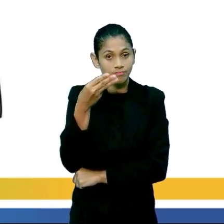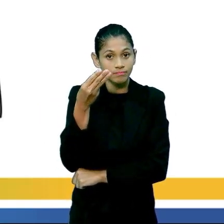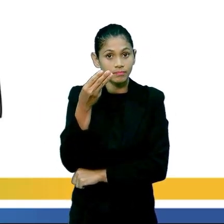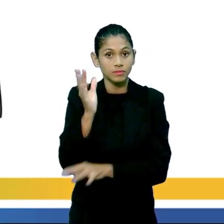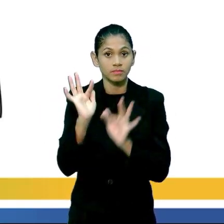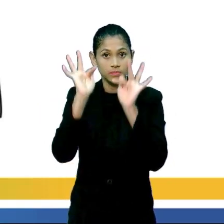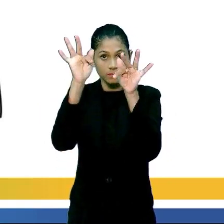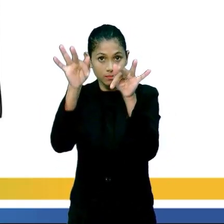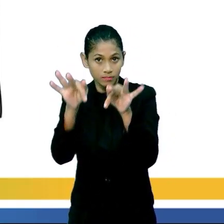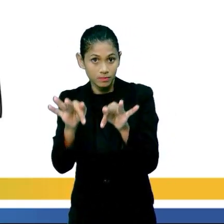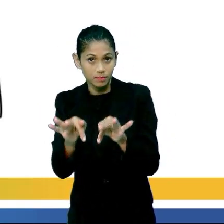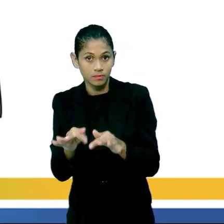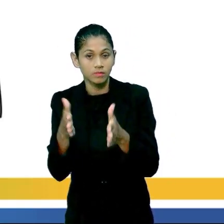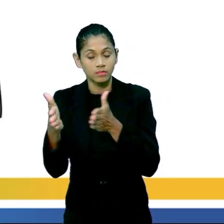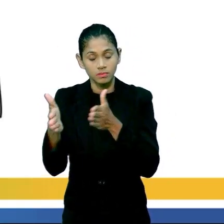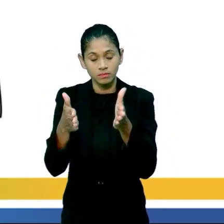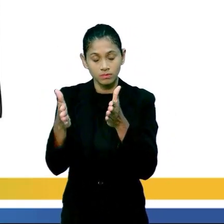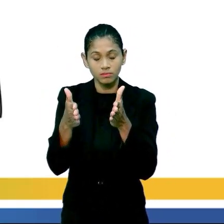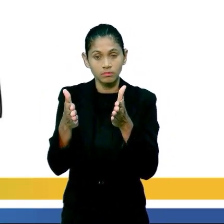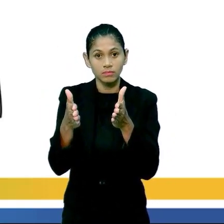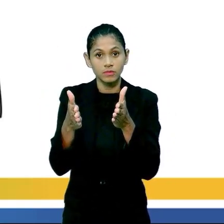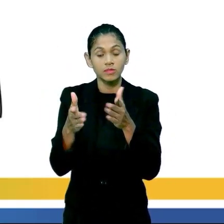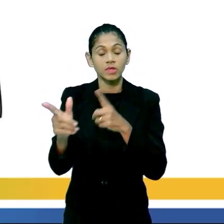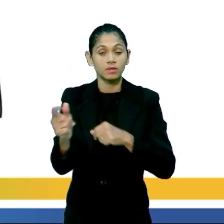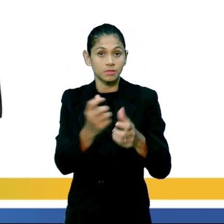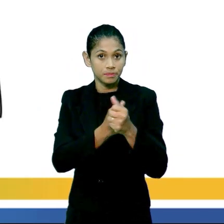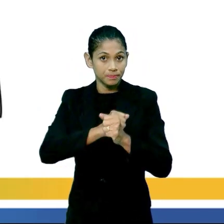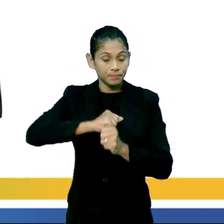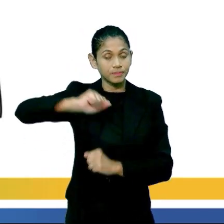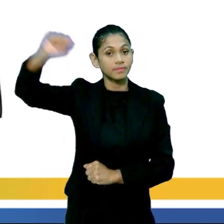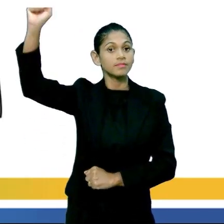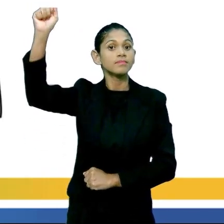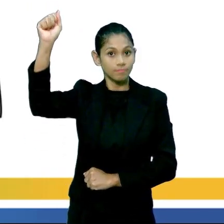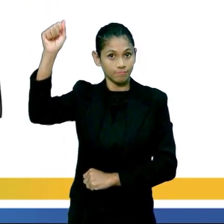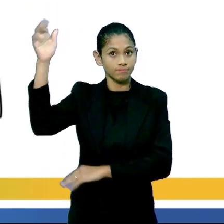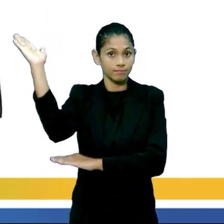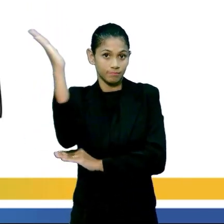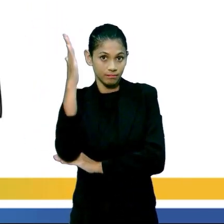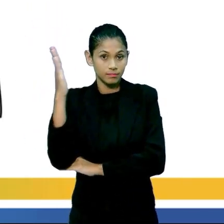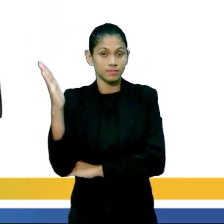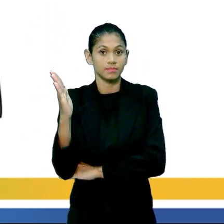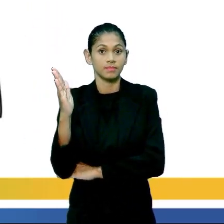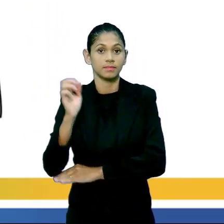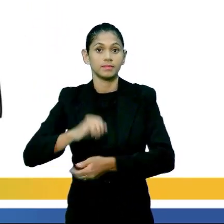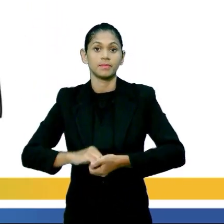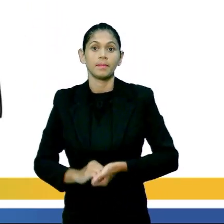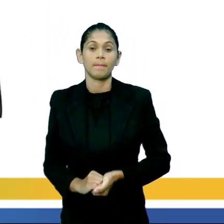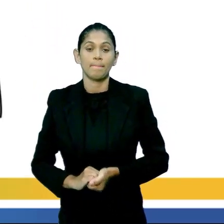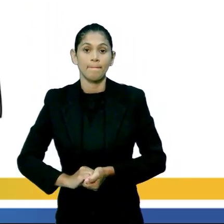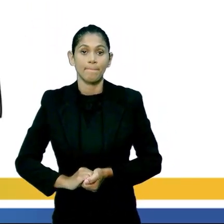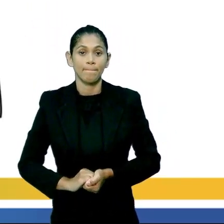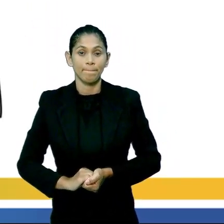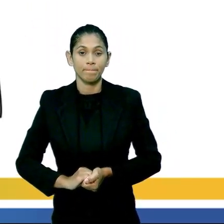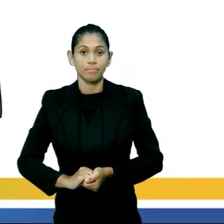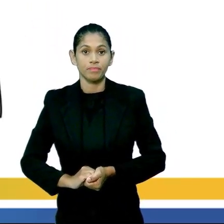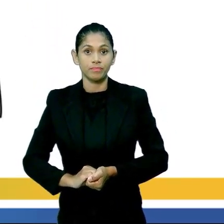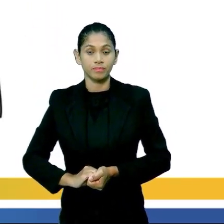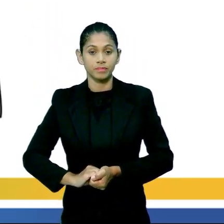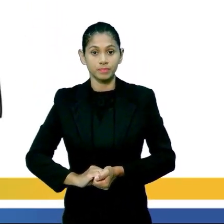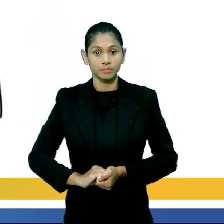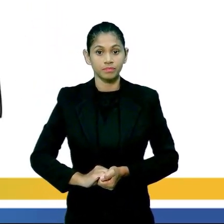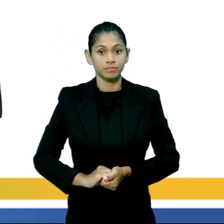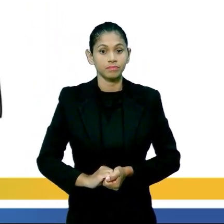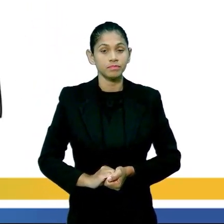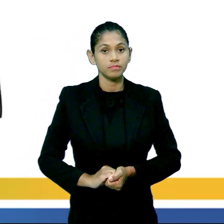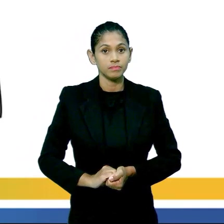no período da independência do Brasil, porque em 1822 o Brasil é declarado independente, certo? E aí acaba a colônia, o Brasil